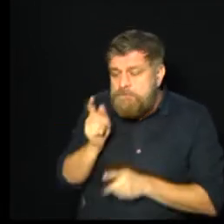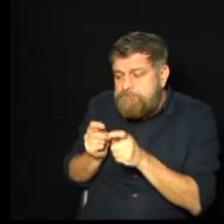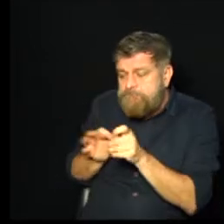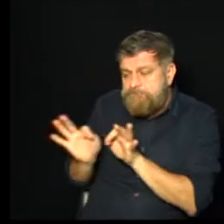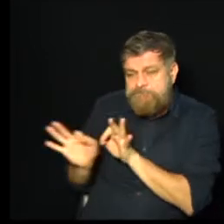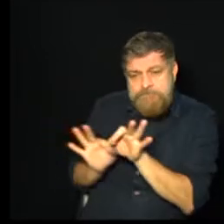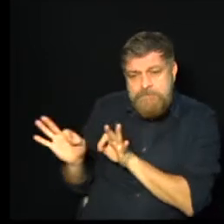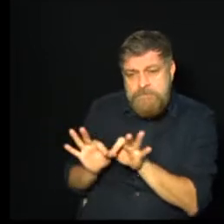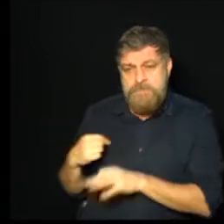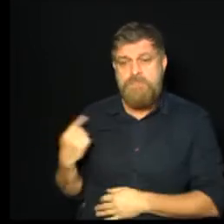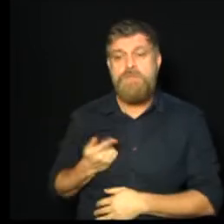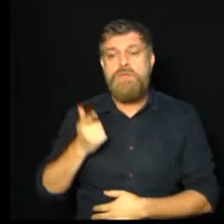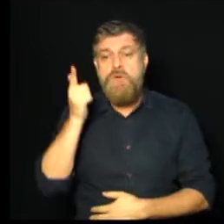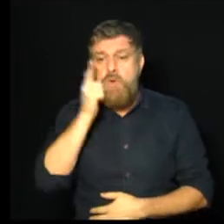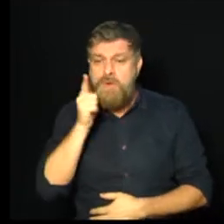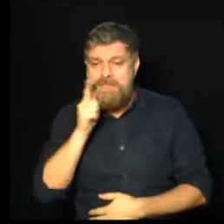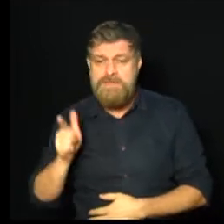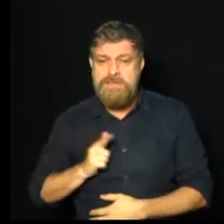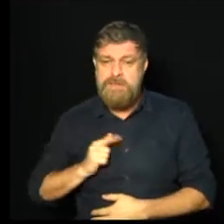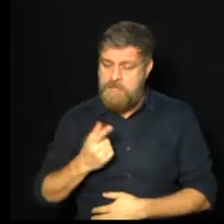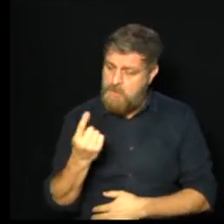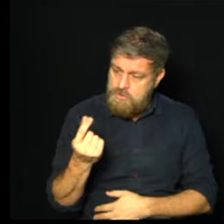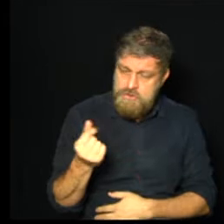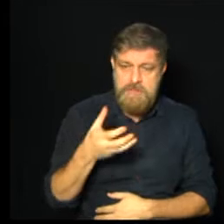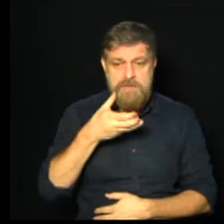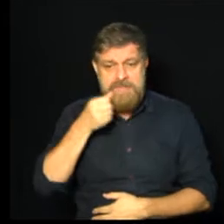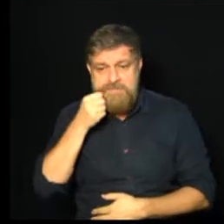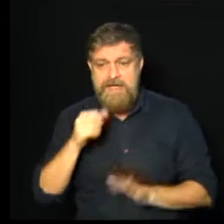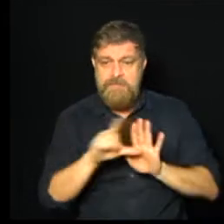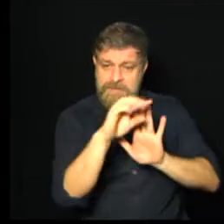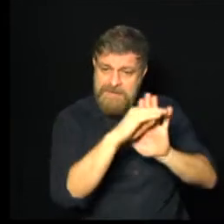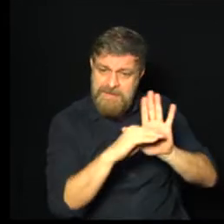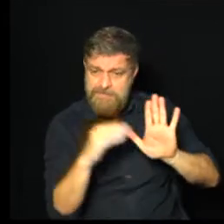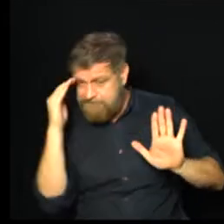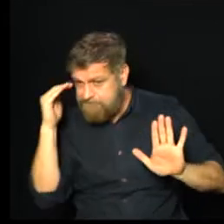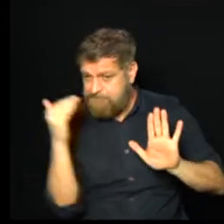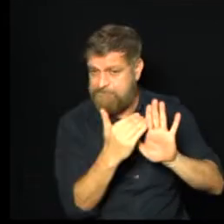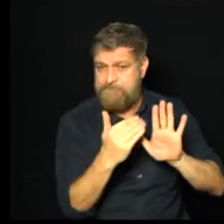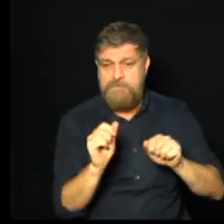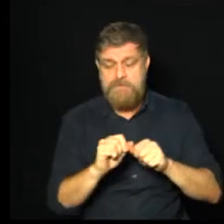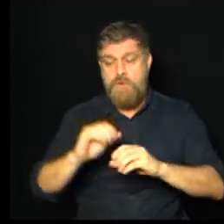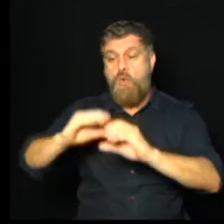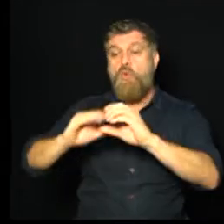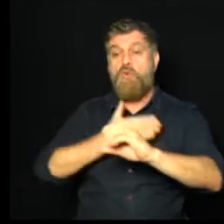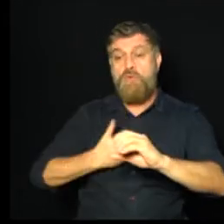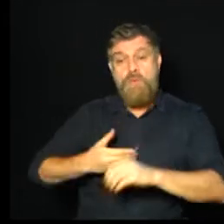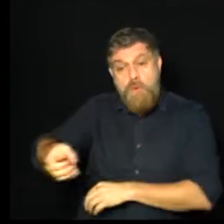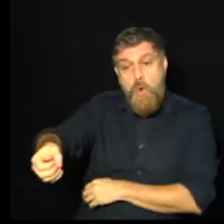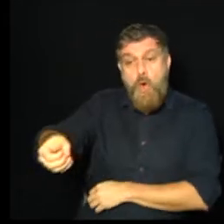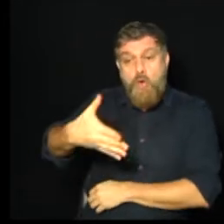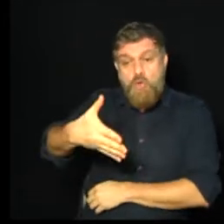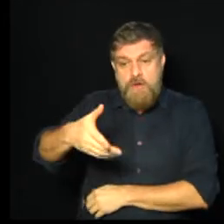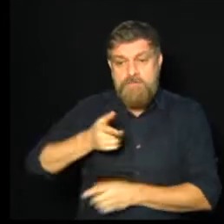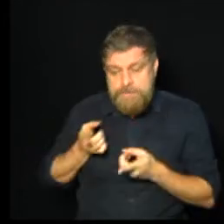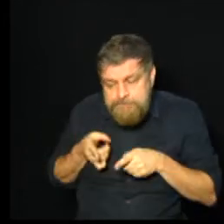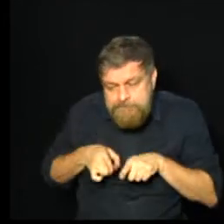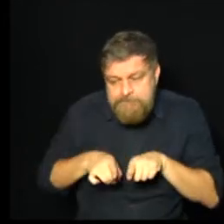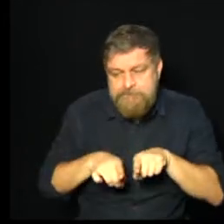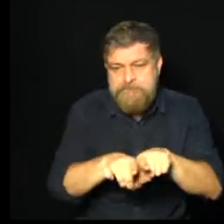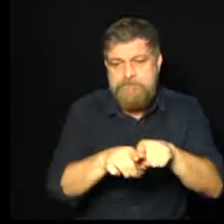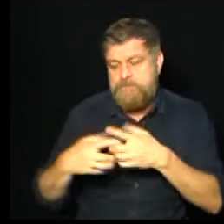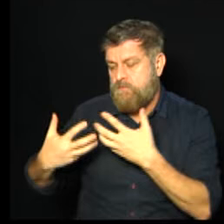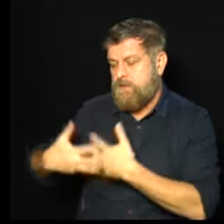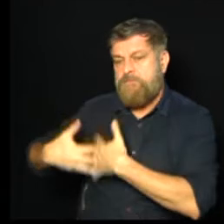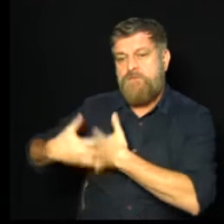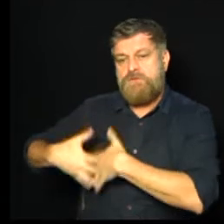organizados para podermos, tanto orçamentariamente como legalmente, para poder fazer um concurso e, concomitantemente, funcionando das